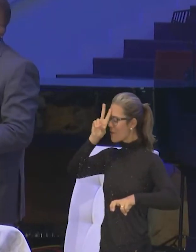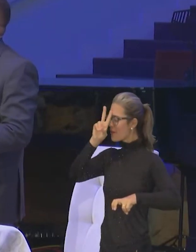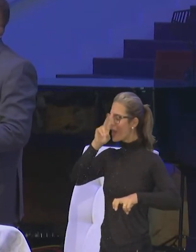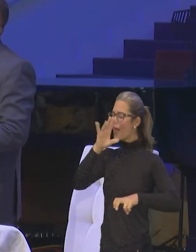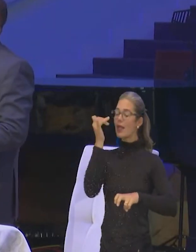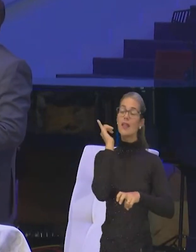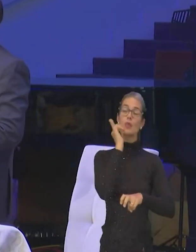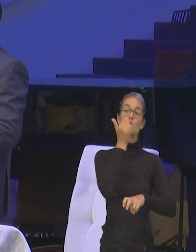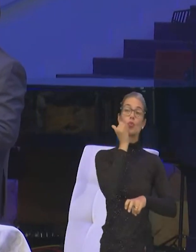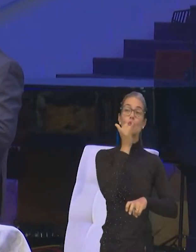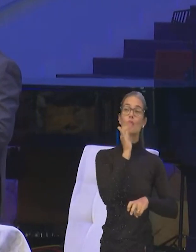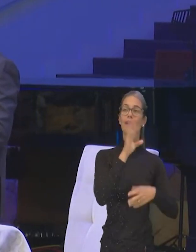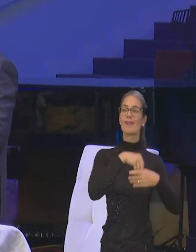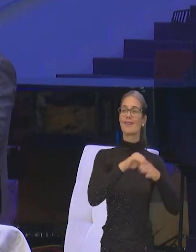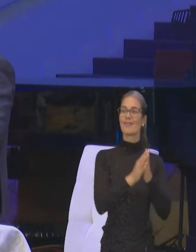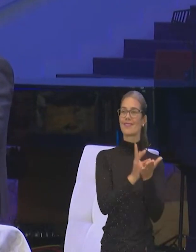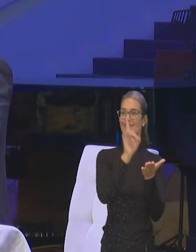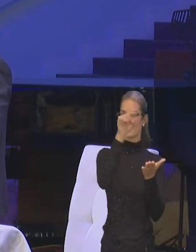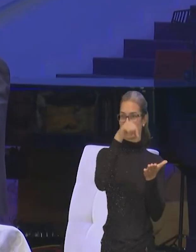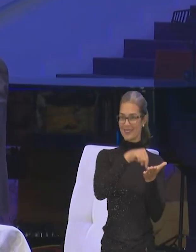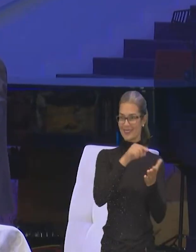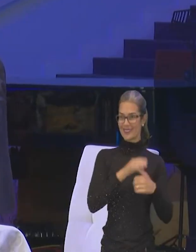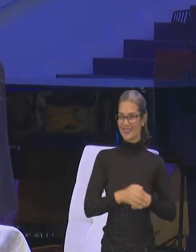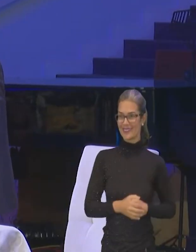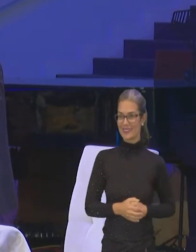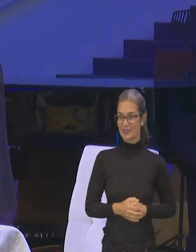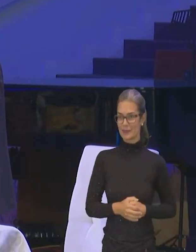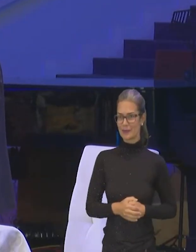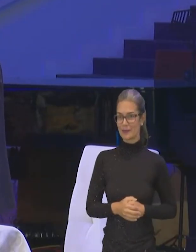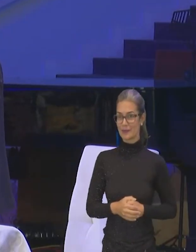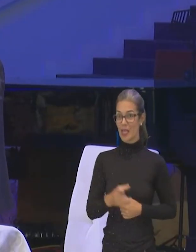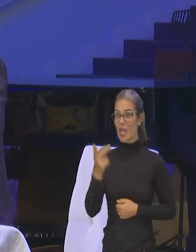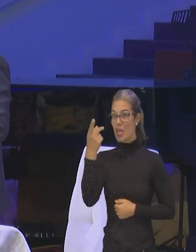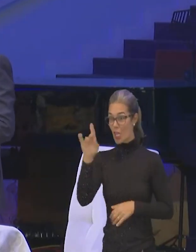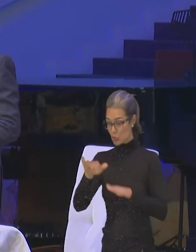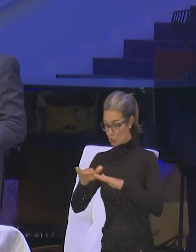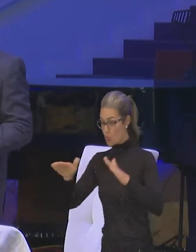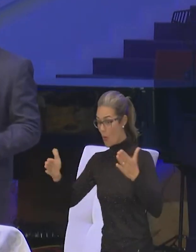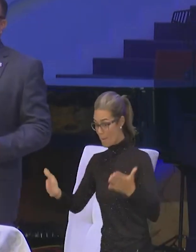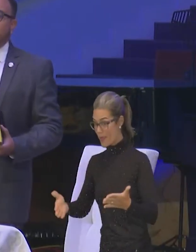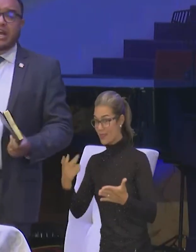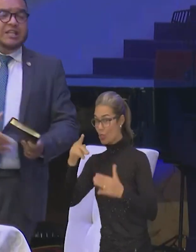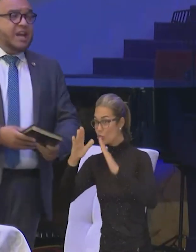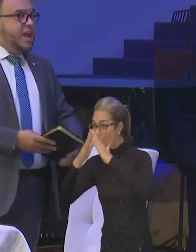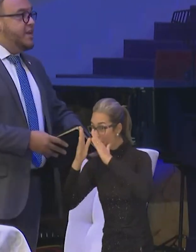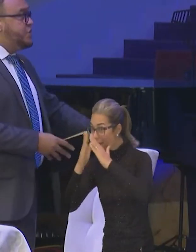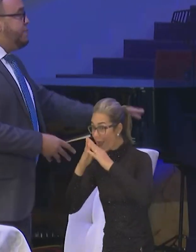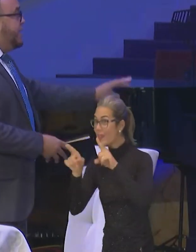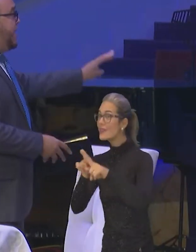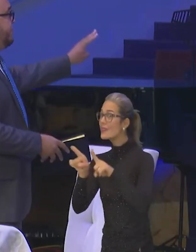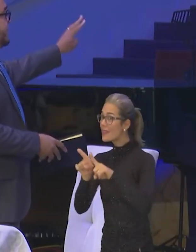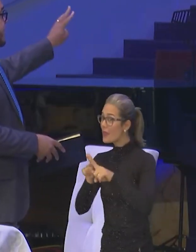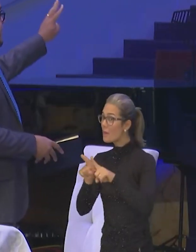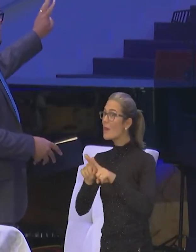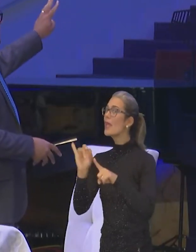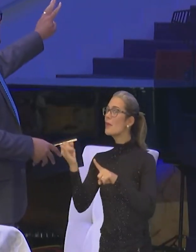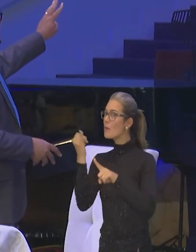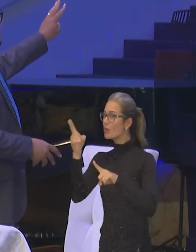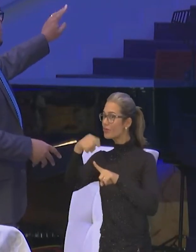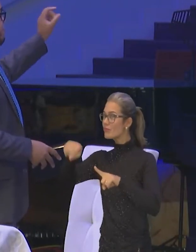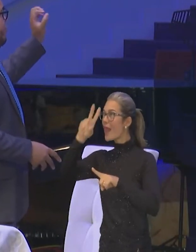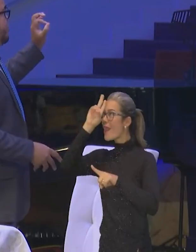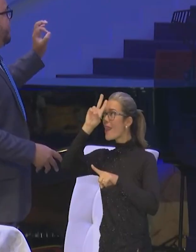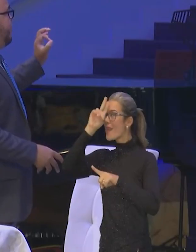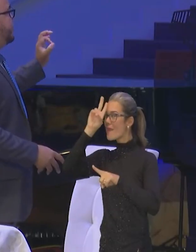pode ter a sua mesa. Vamos estudar juntos hoje 3 palavras,